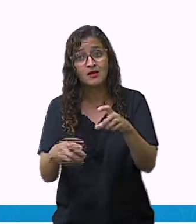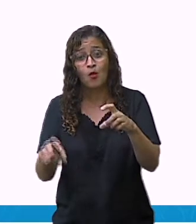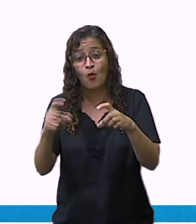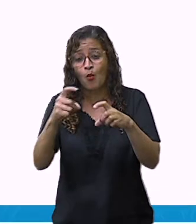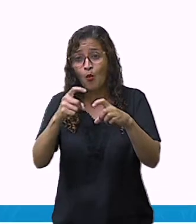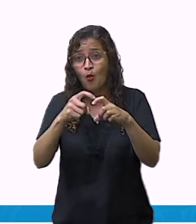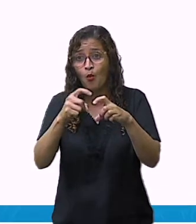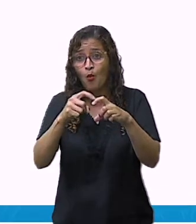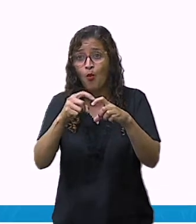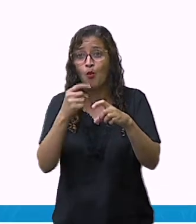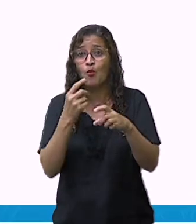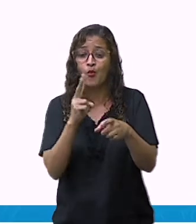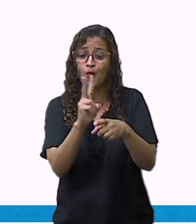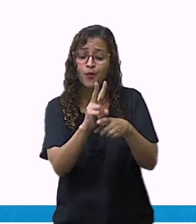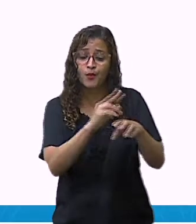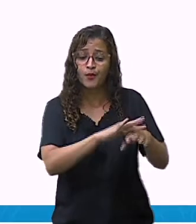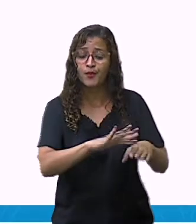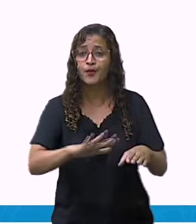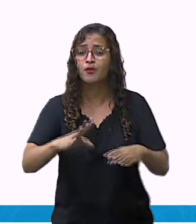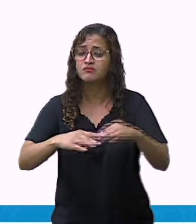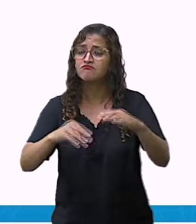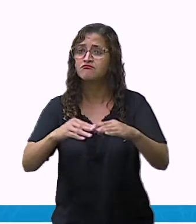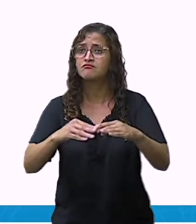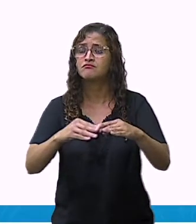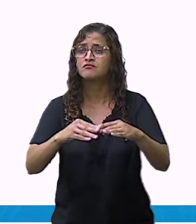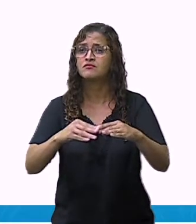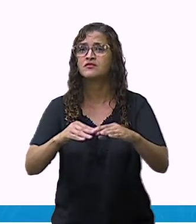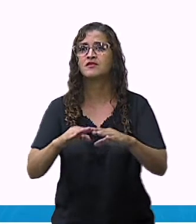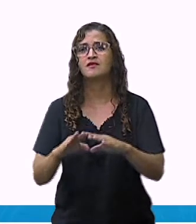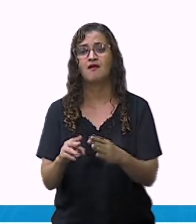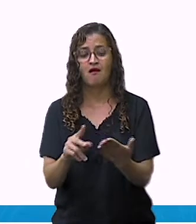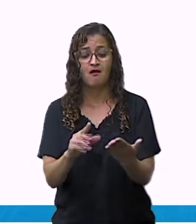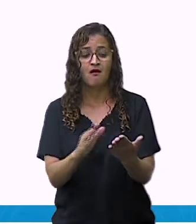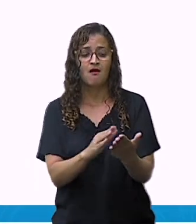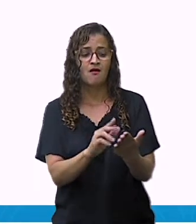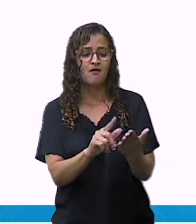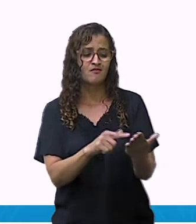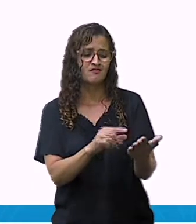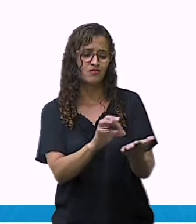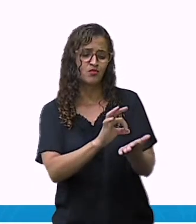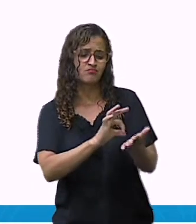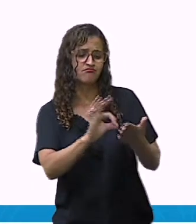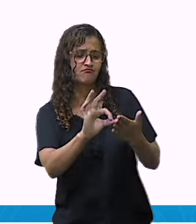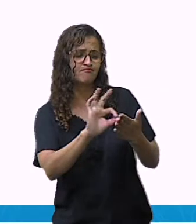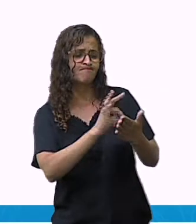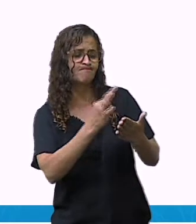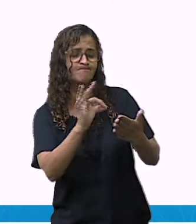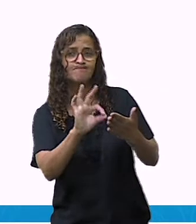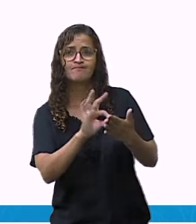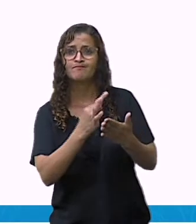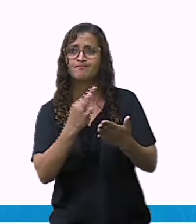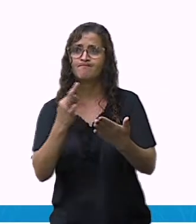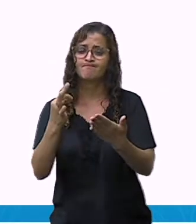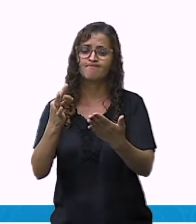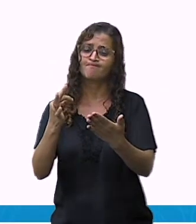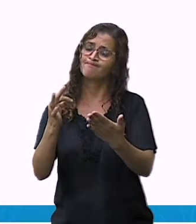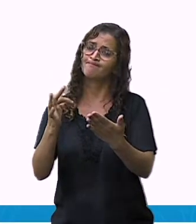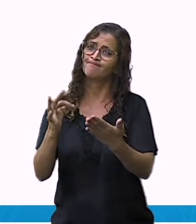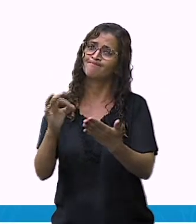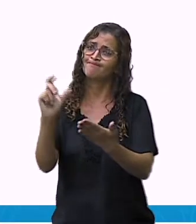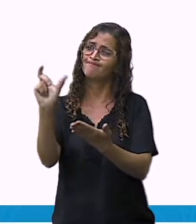vou conseguir encontrar nessa página, porque pela ordem alfabética,